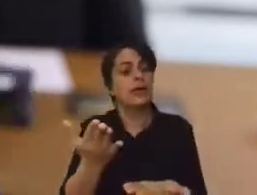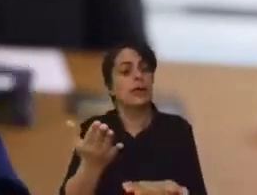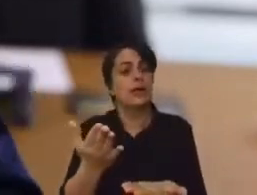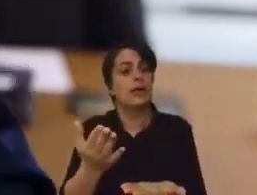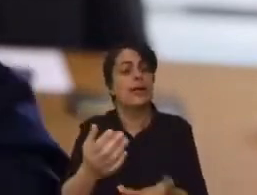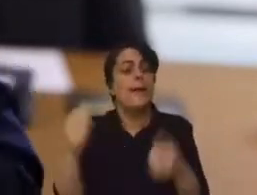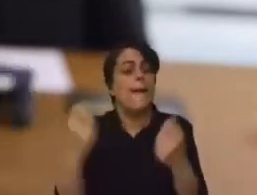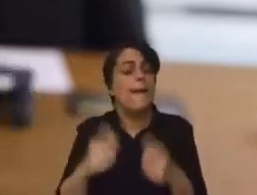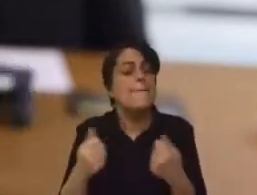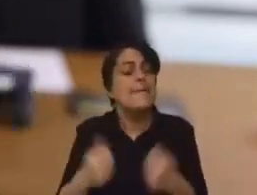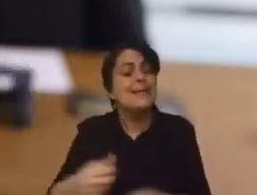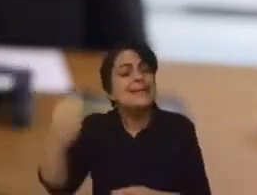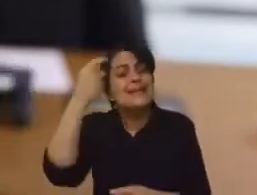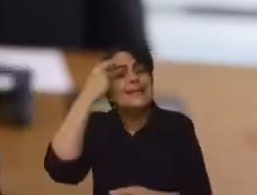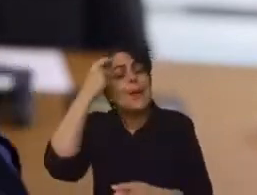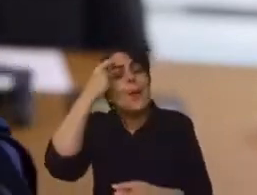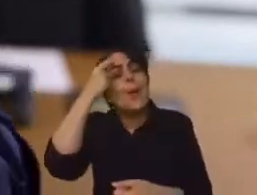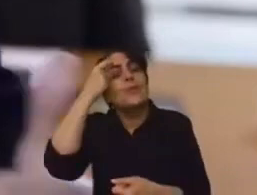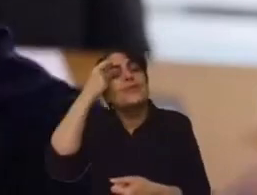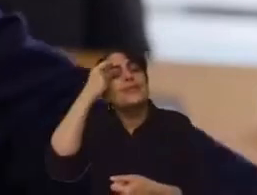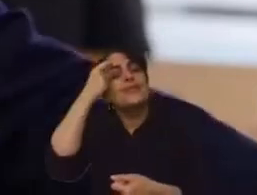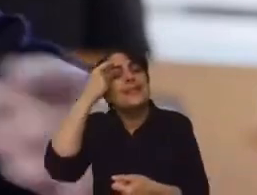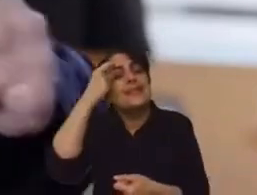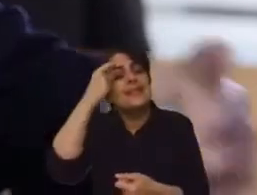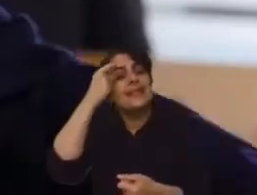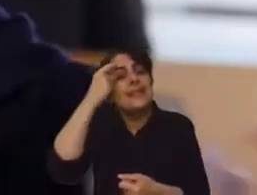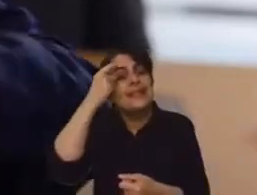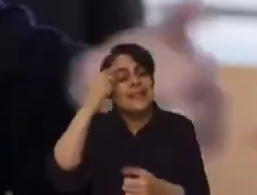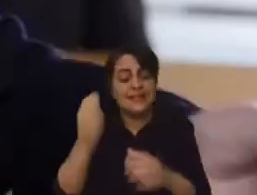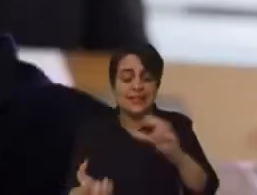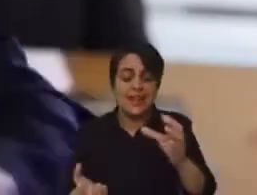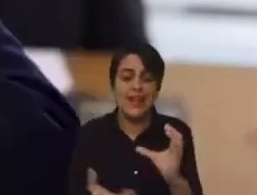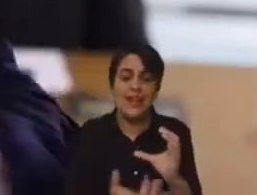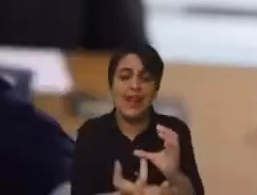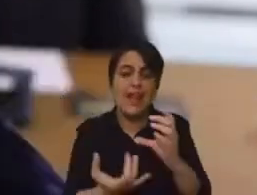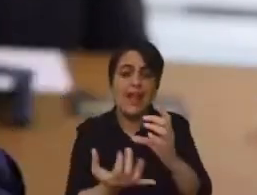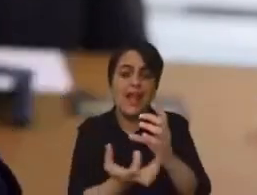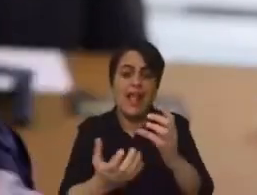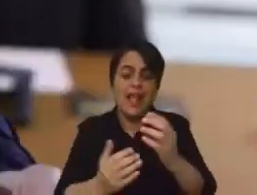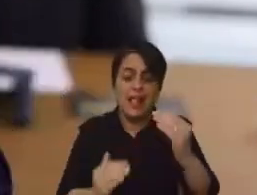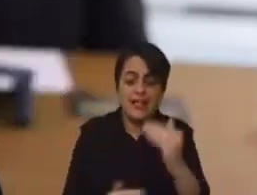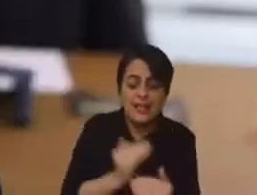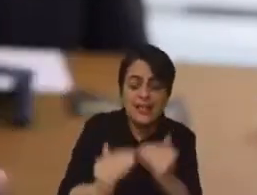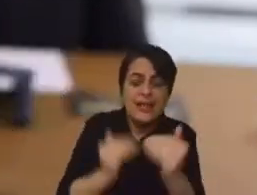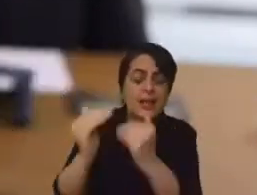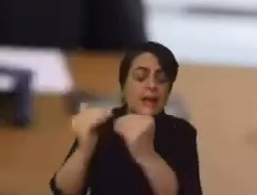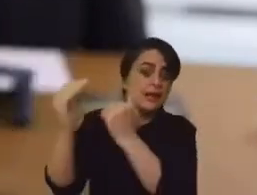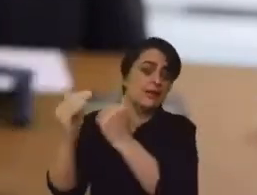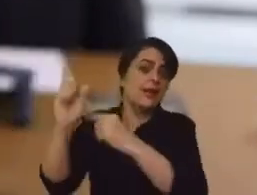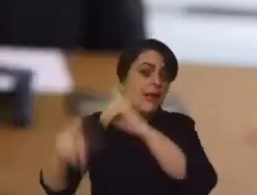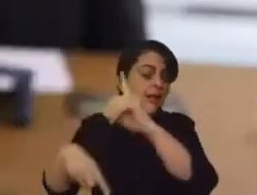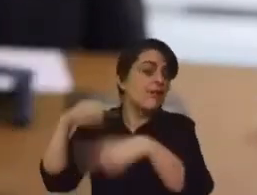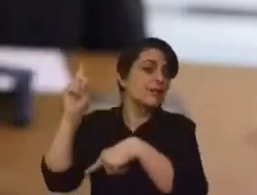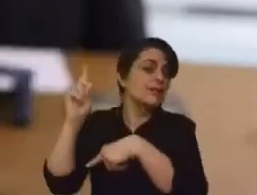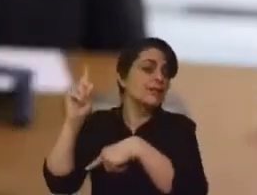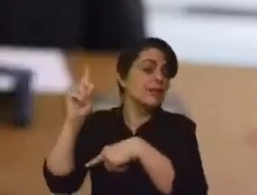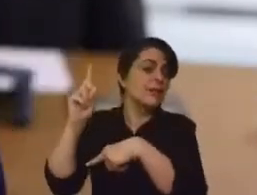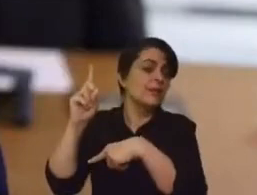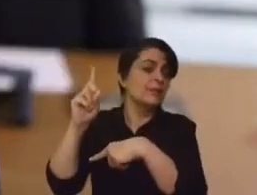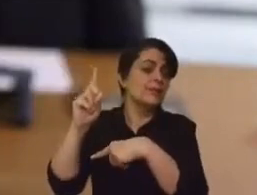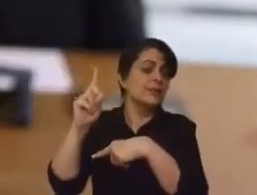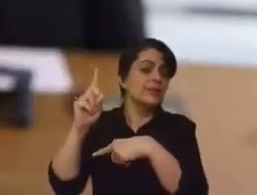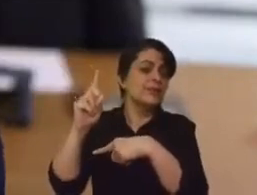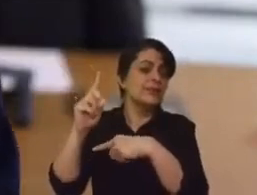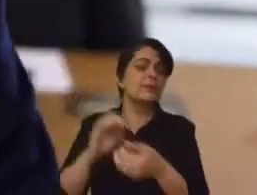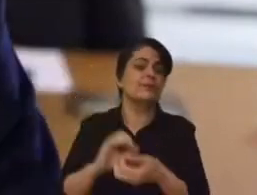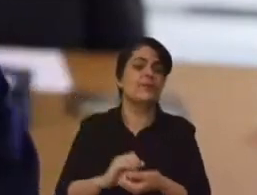que a evolução digital, que fez uma revolução, talvez a mais importante revolução que a humanidade tenha conhecimento,